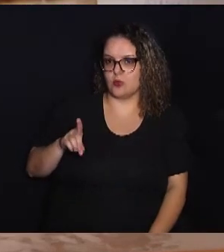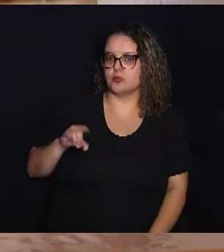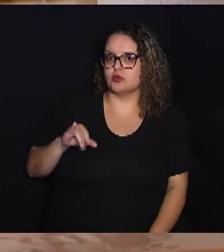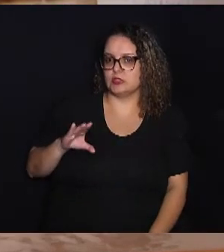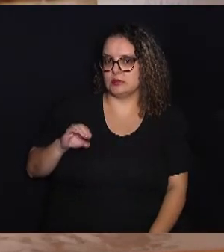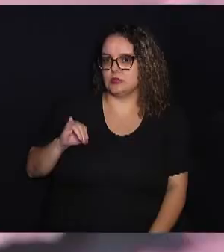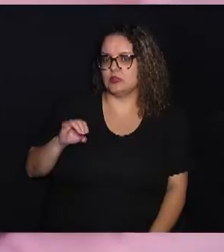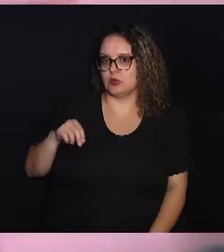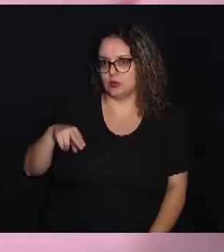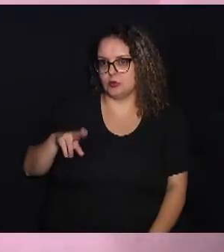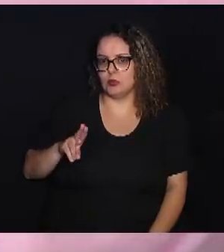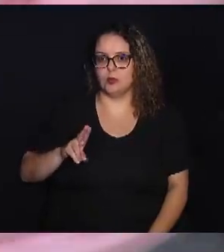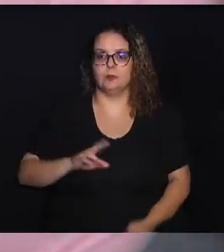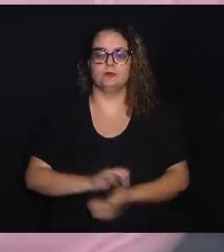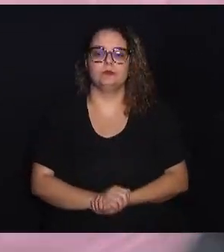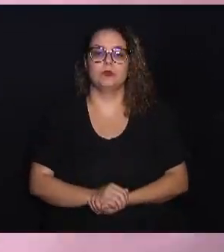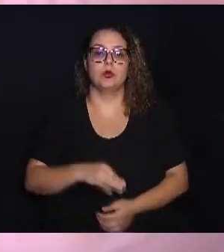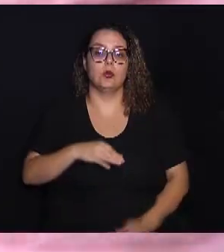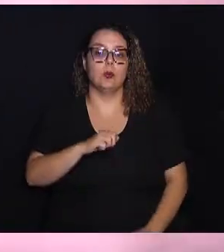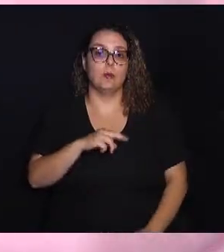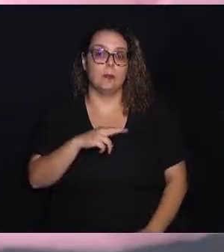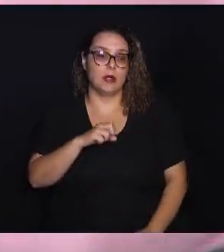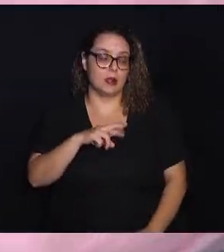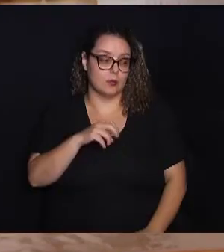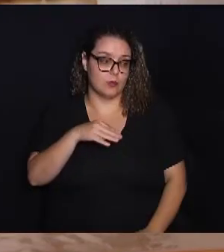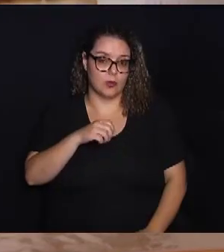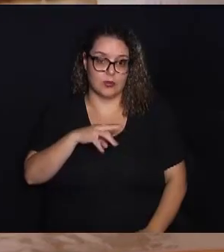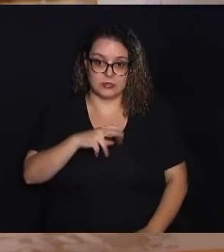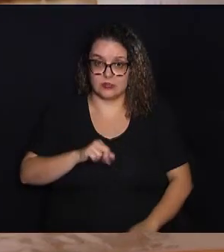gente vai tirar ela